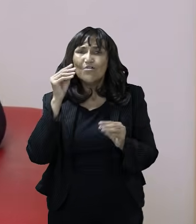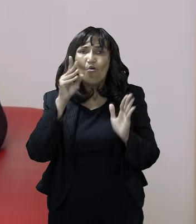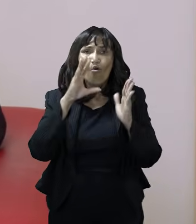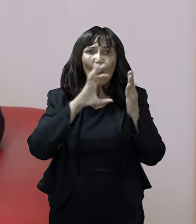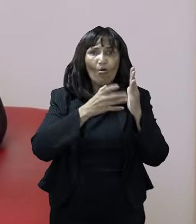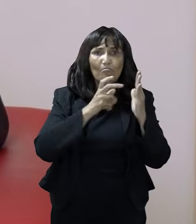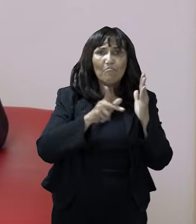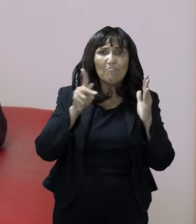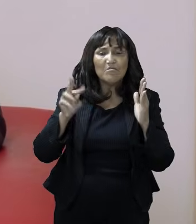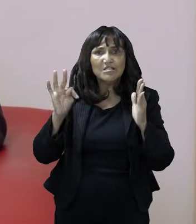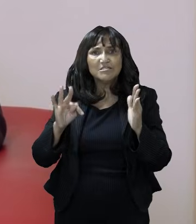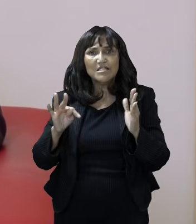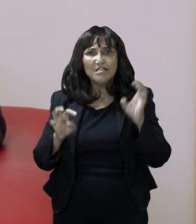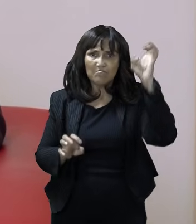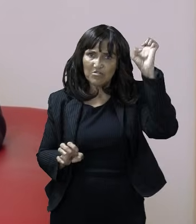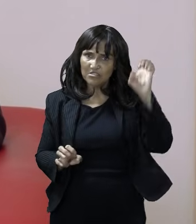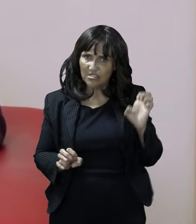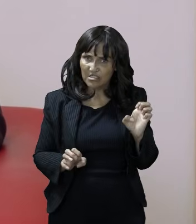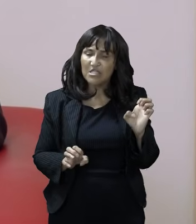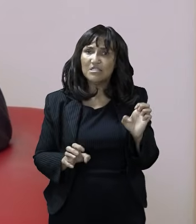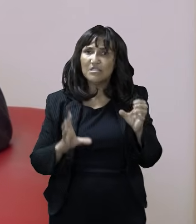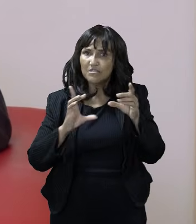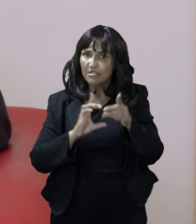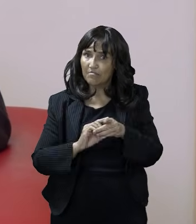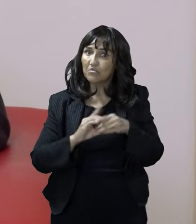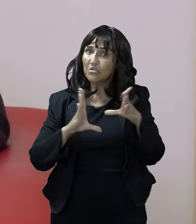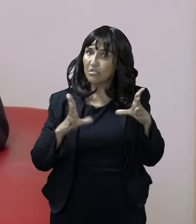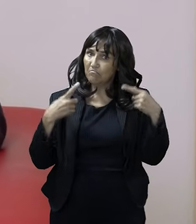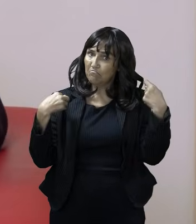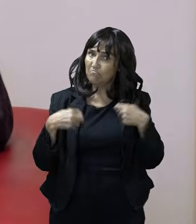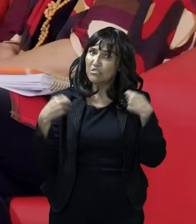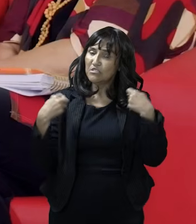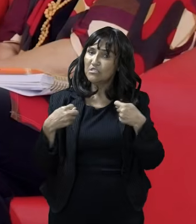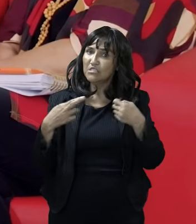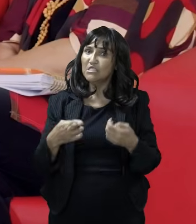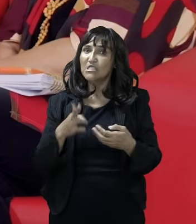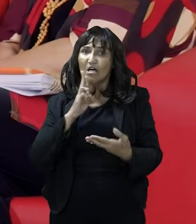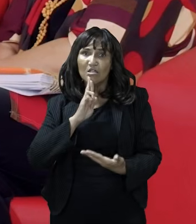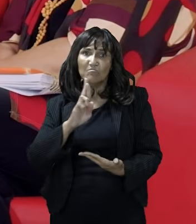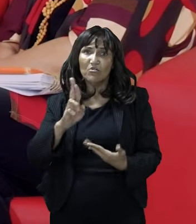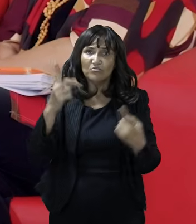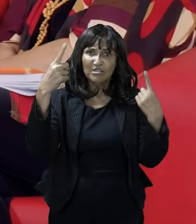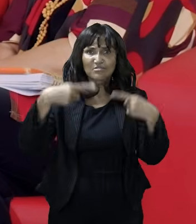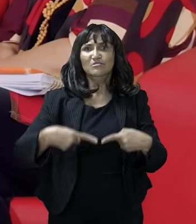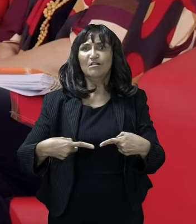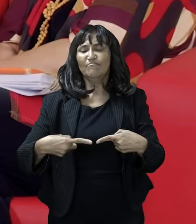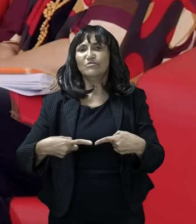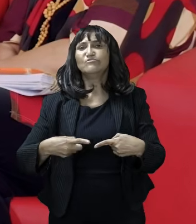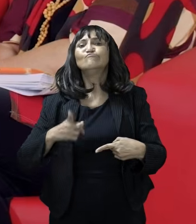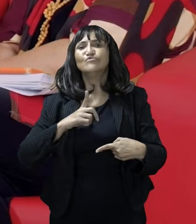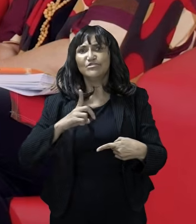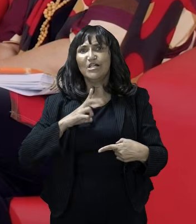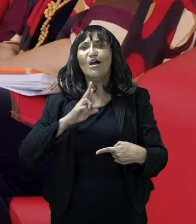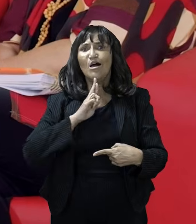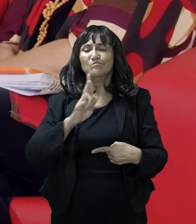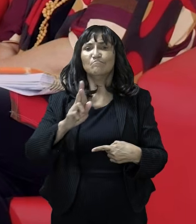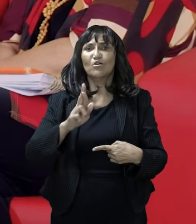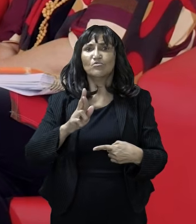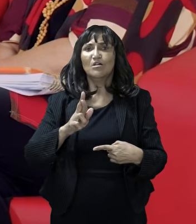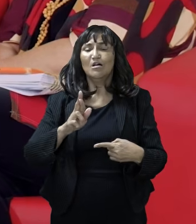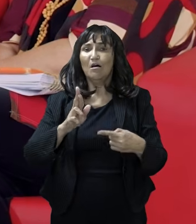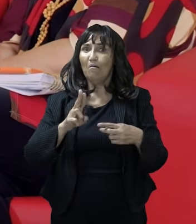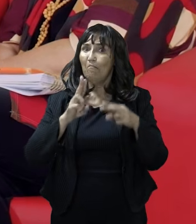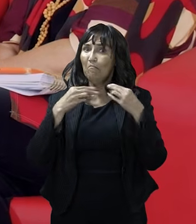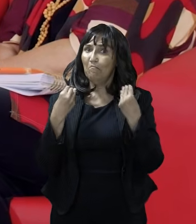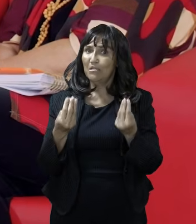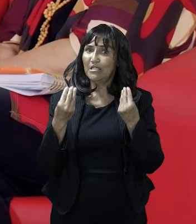político de esquerda, democrático, ele precisa responder esses desafios. Né? E é para isso que serve o partido político.